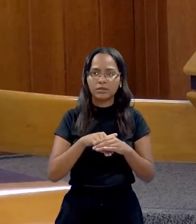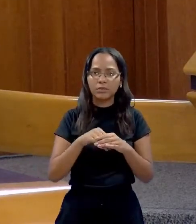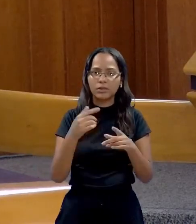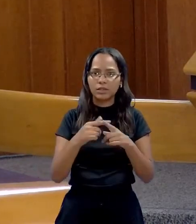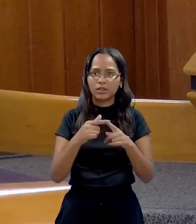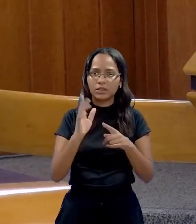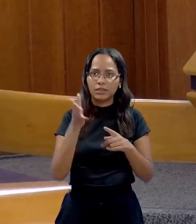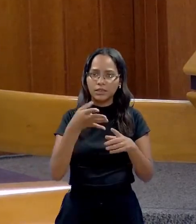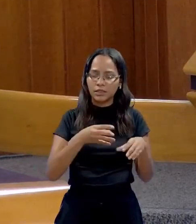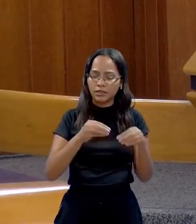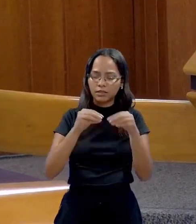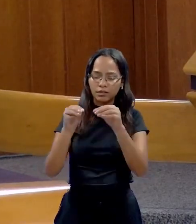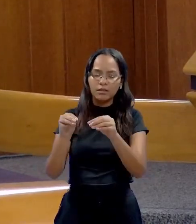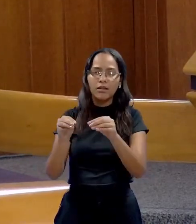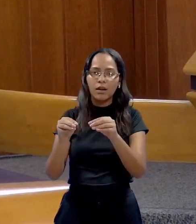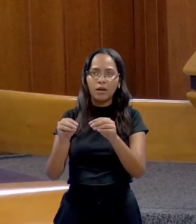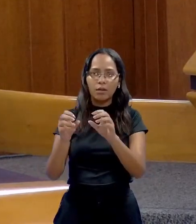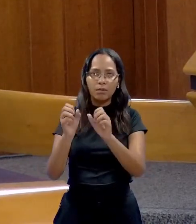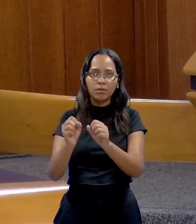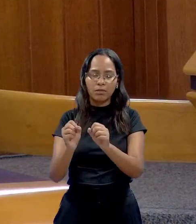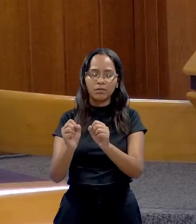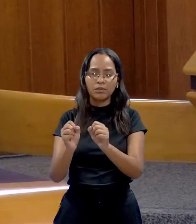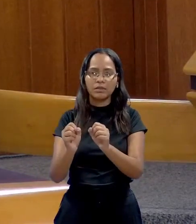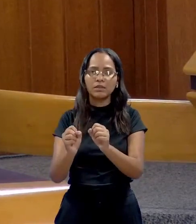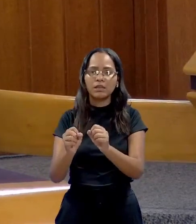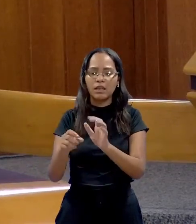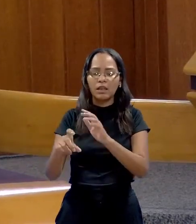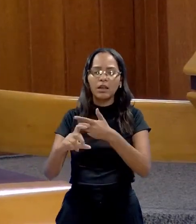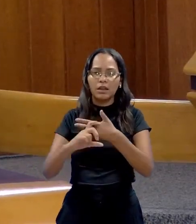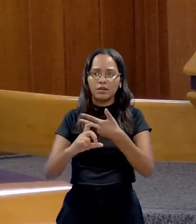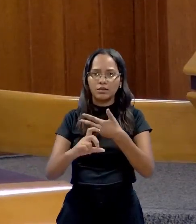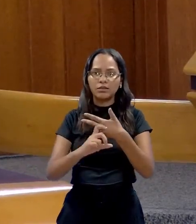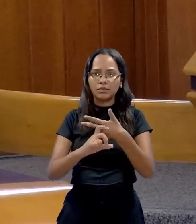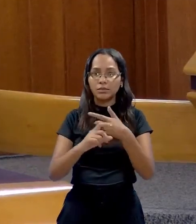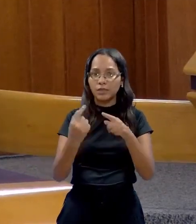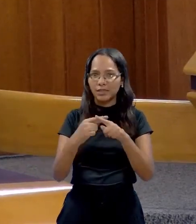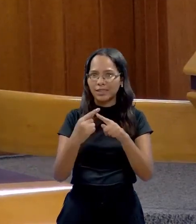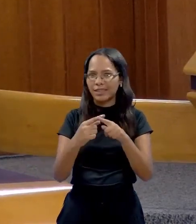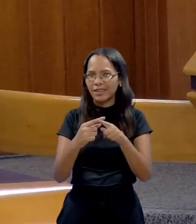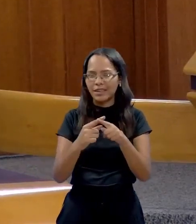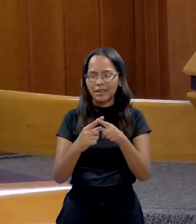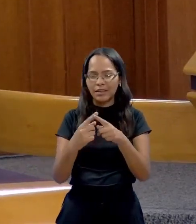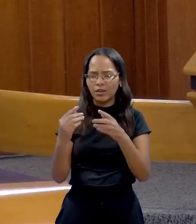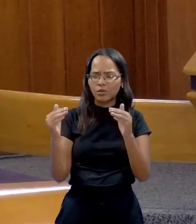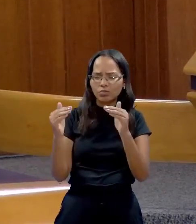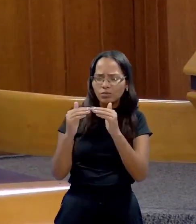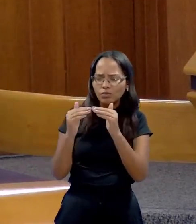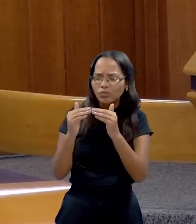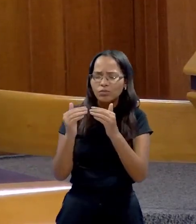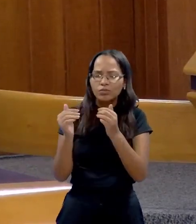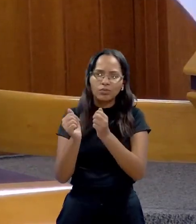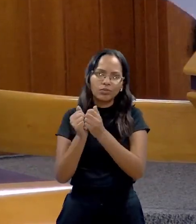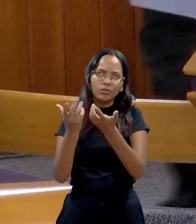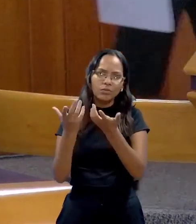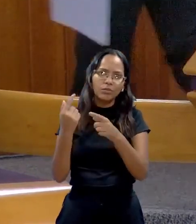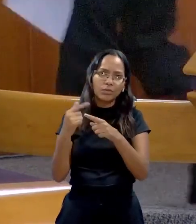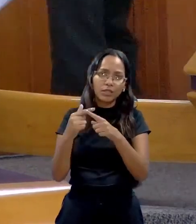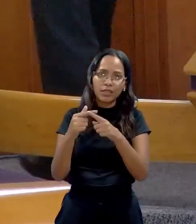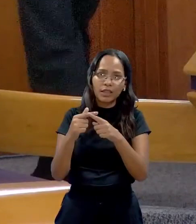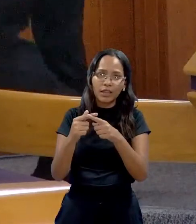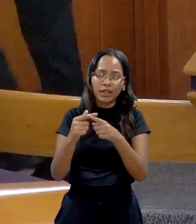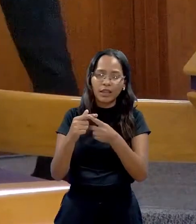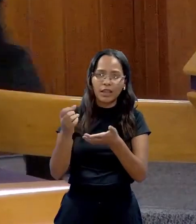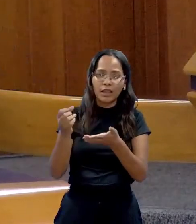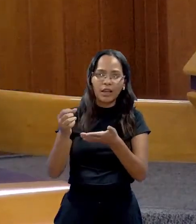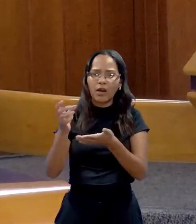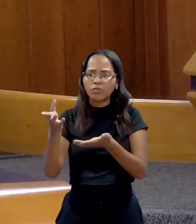Poder Executivo, pelo nosso prefeito Rogério Cruz. Então, os interesses são comuns. Então, vaga de concursado não será ocupada por